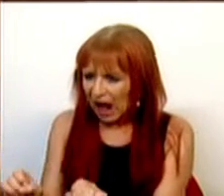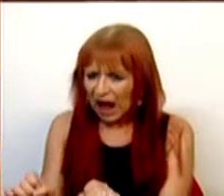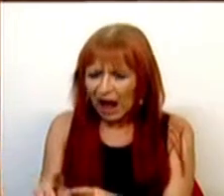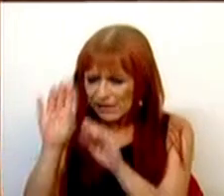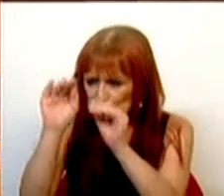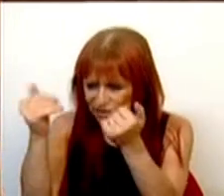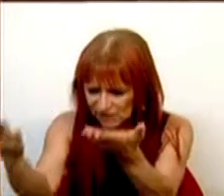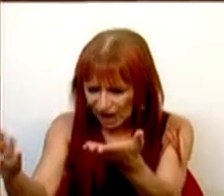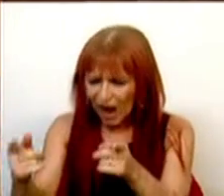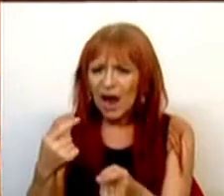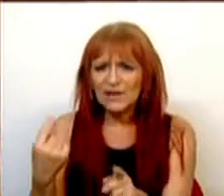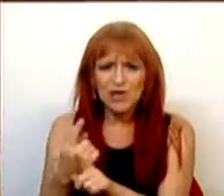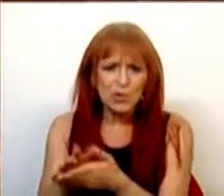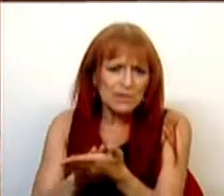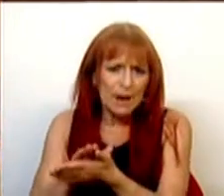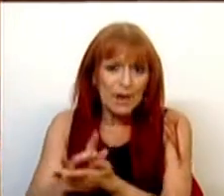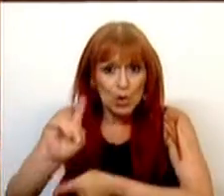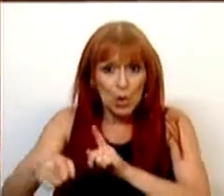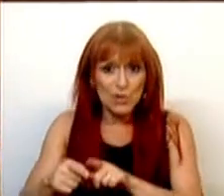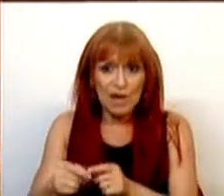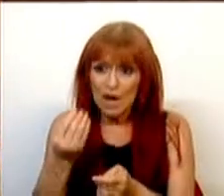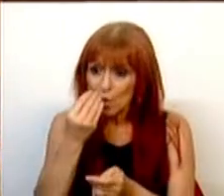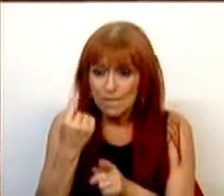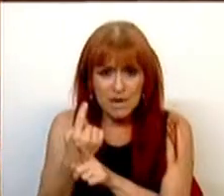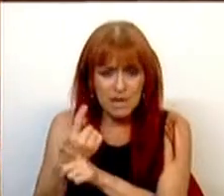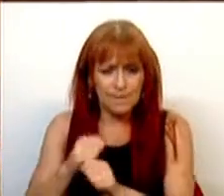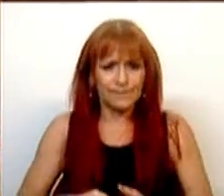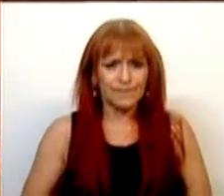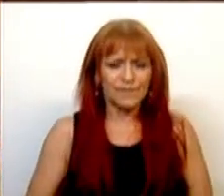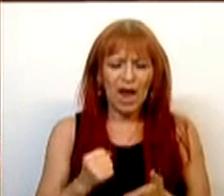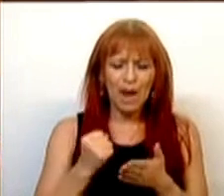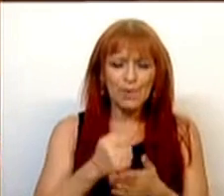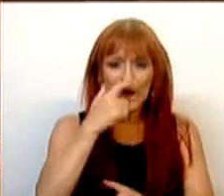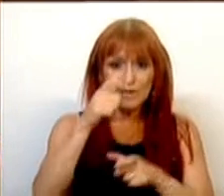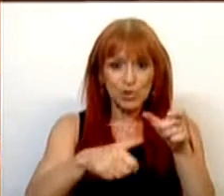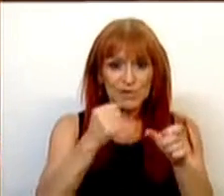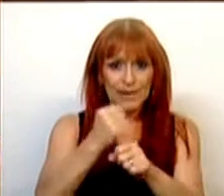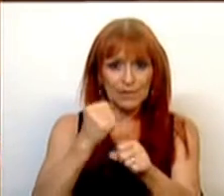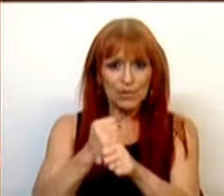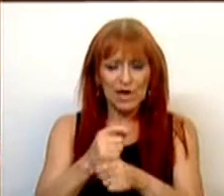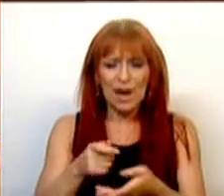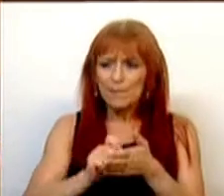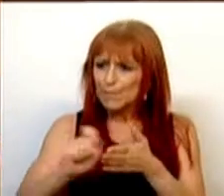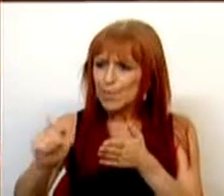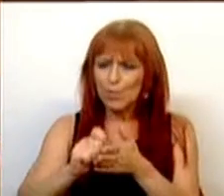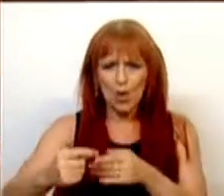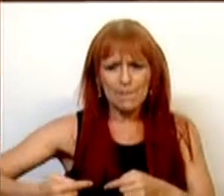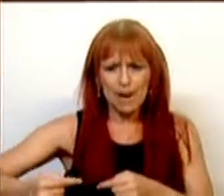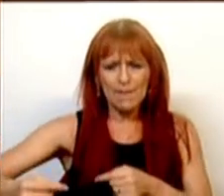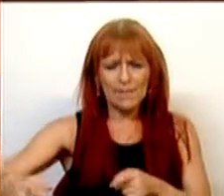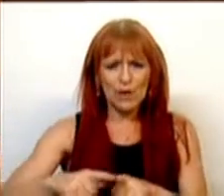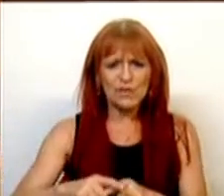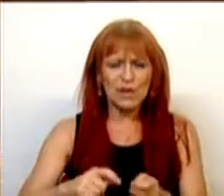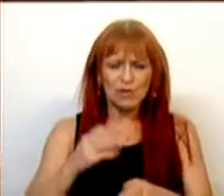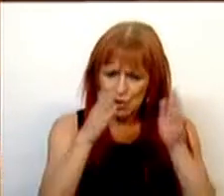da educação ao elemento mais básico, que é a alimentação, apoiar os trabalhadores, que contribuem diariamente para